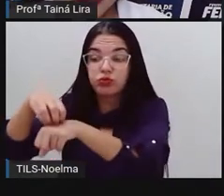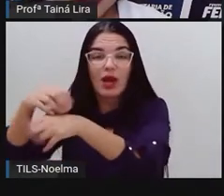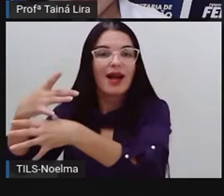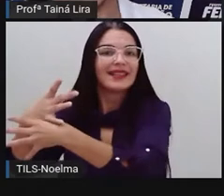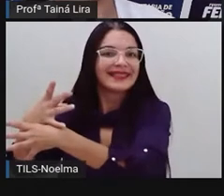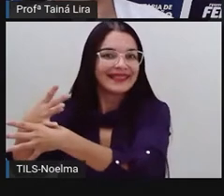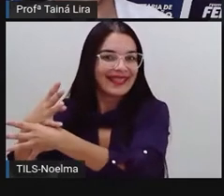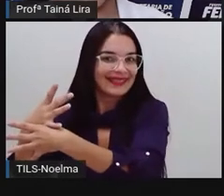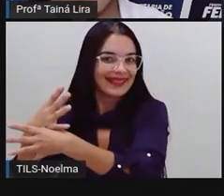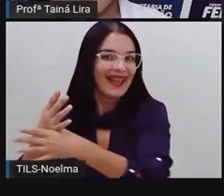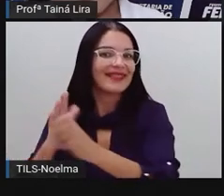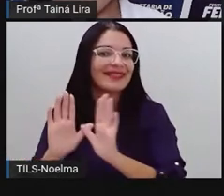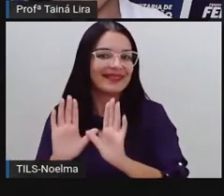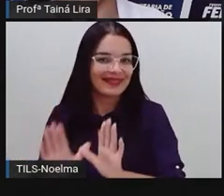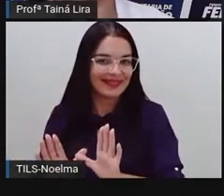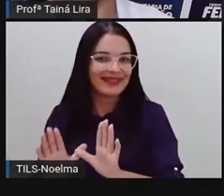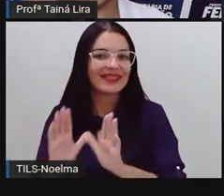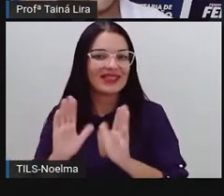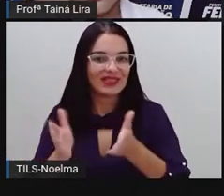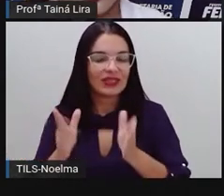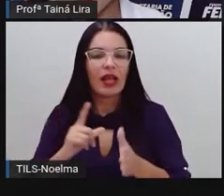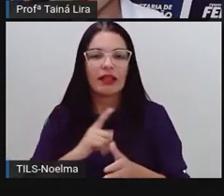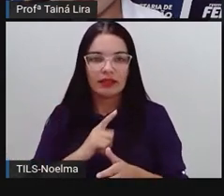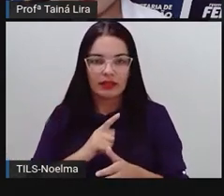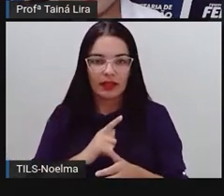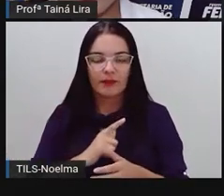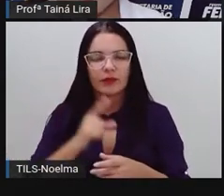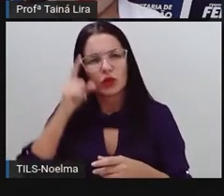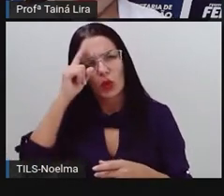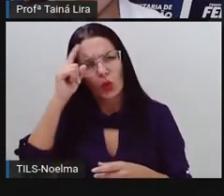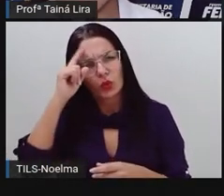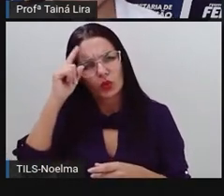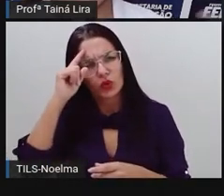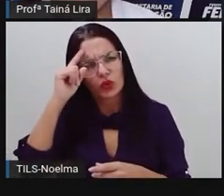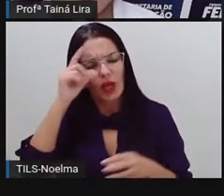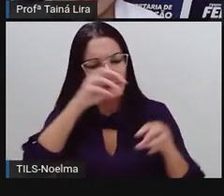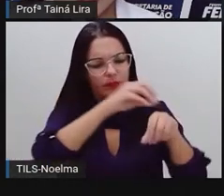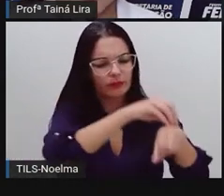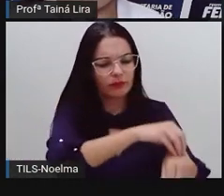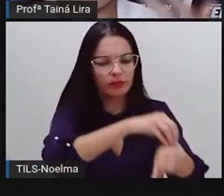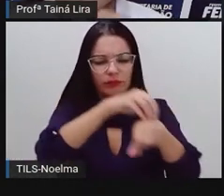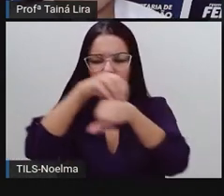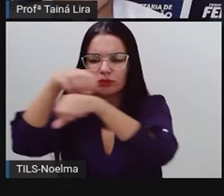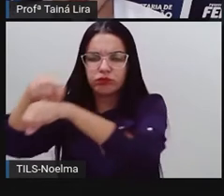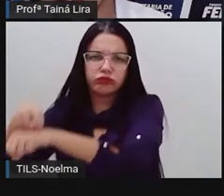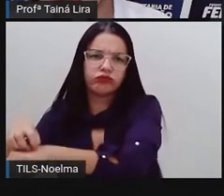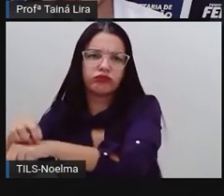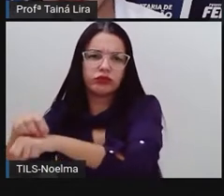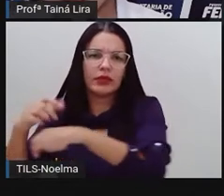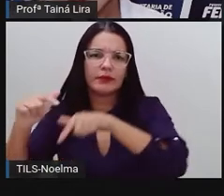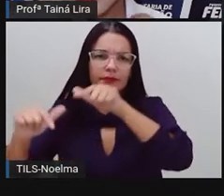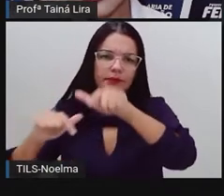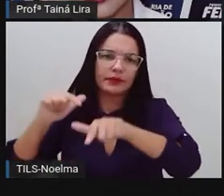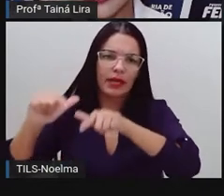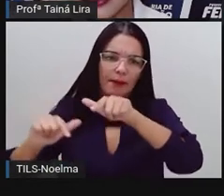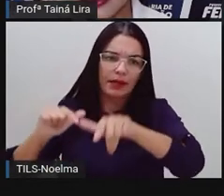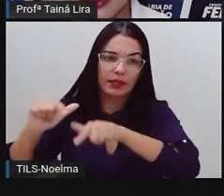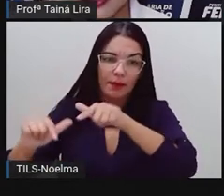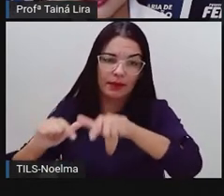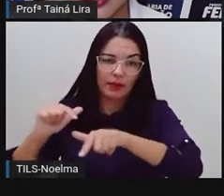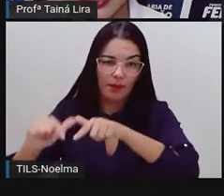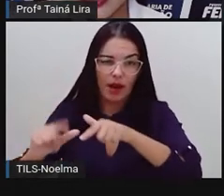moram no campo e aí se deslocam todo dia né quando vamos trabalhar ela se deslocam vem trabalho